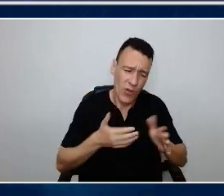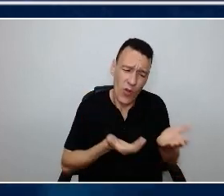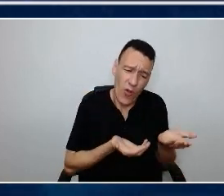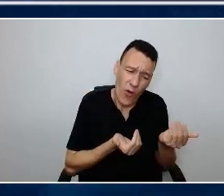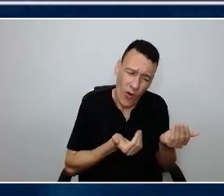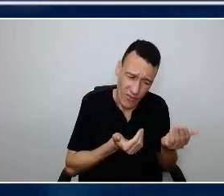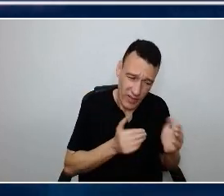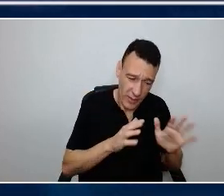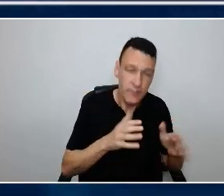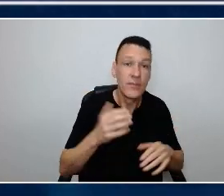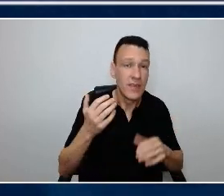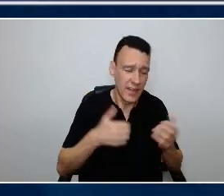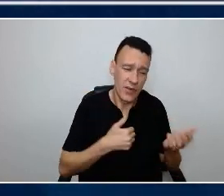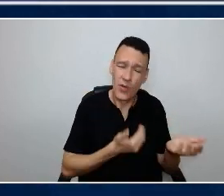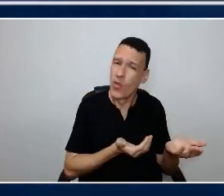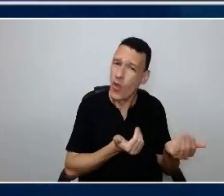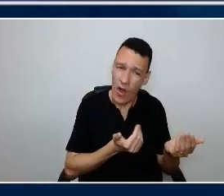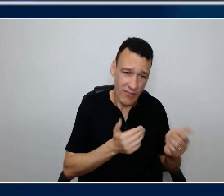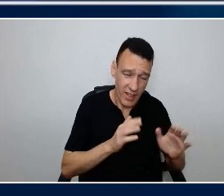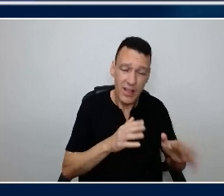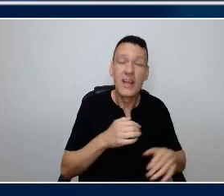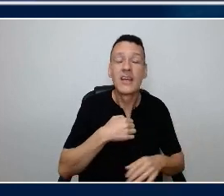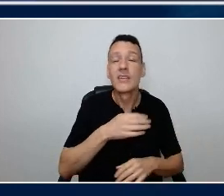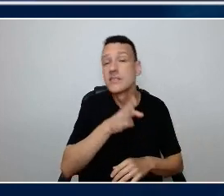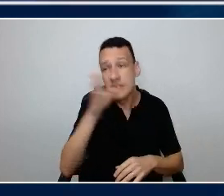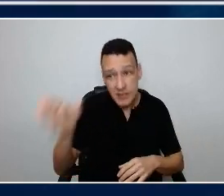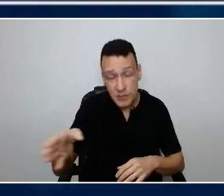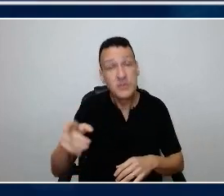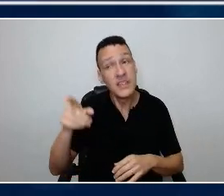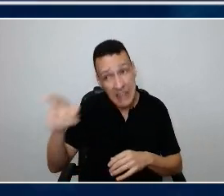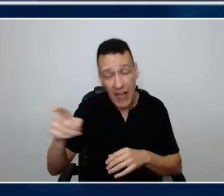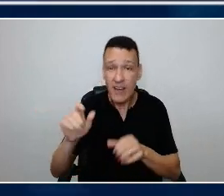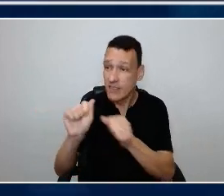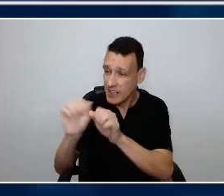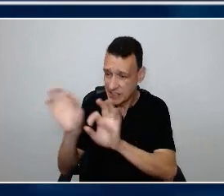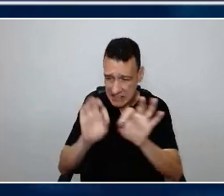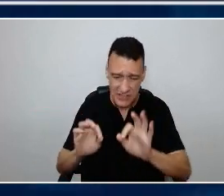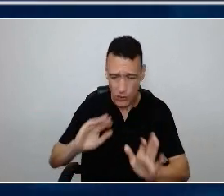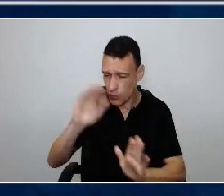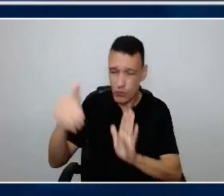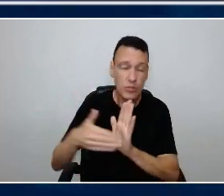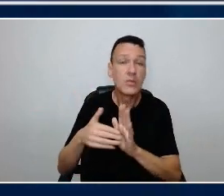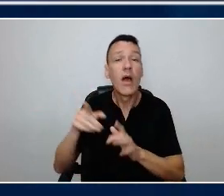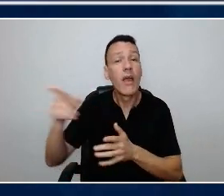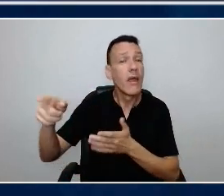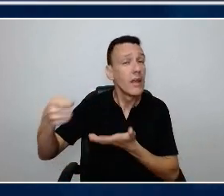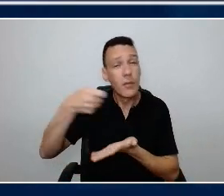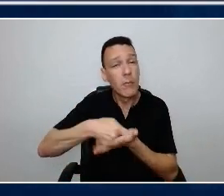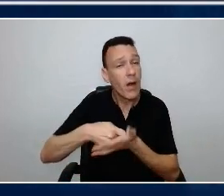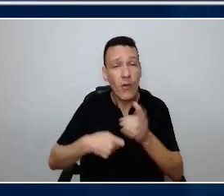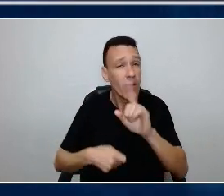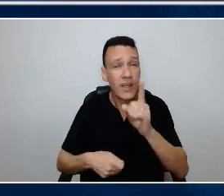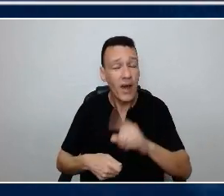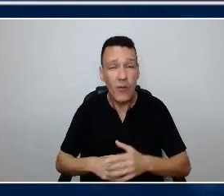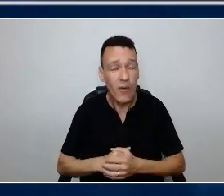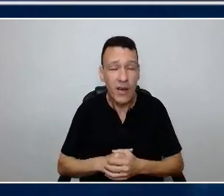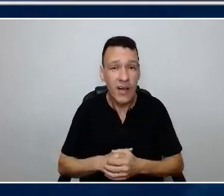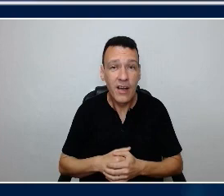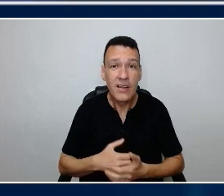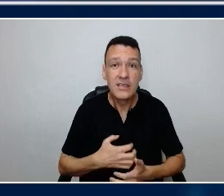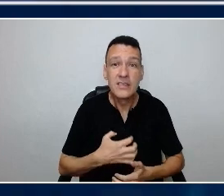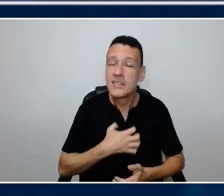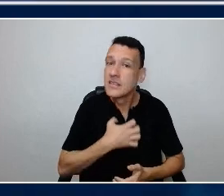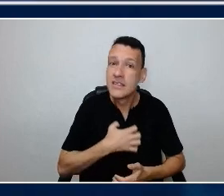é criança não pago você eu falei e agora é então Ende fiquei com computador deles fiquei com o servidor Fiquei